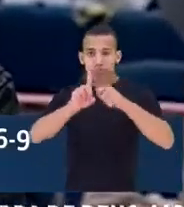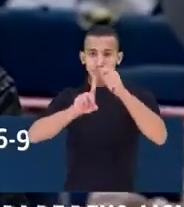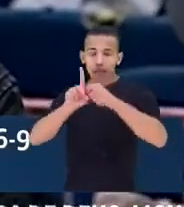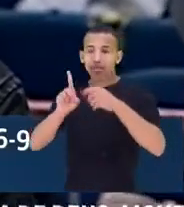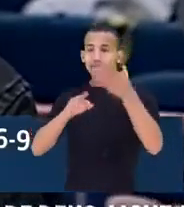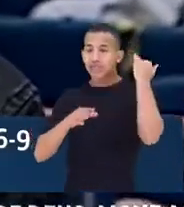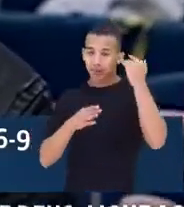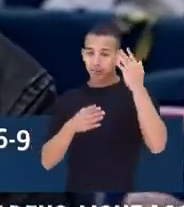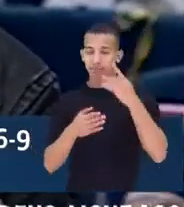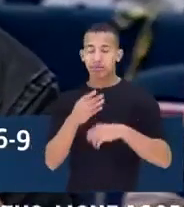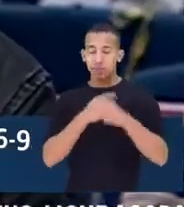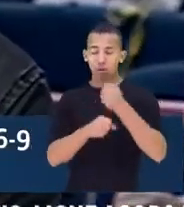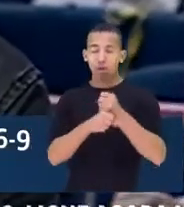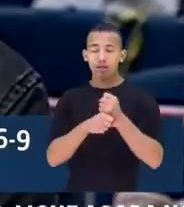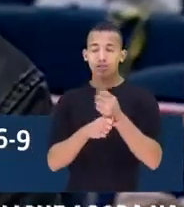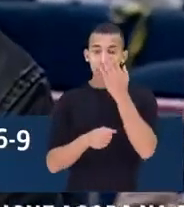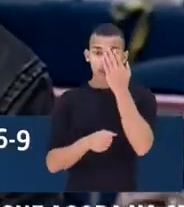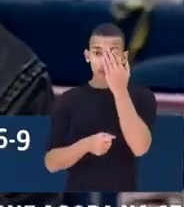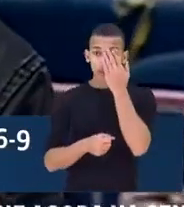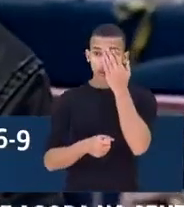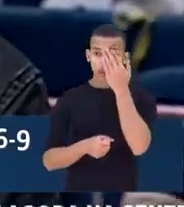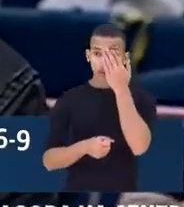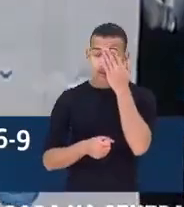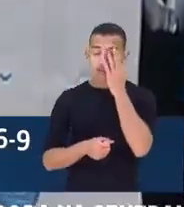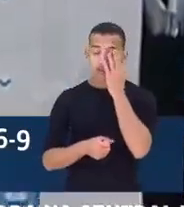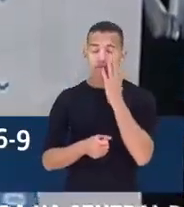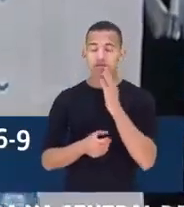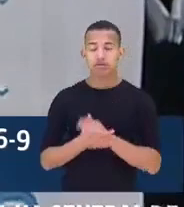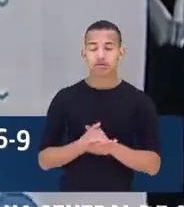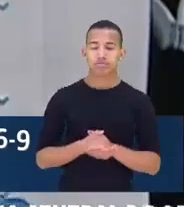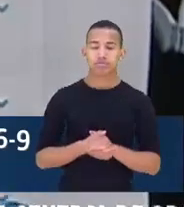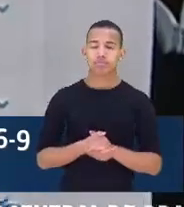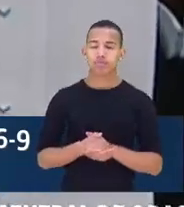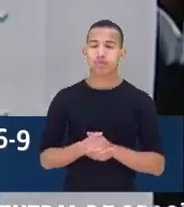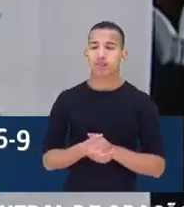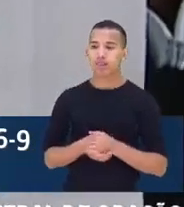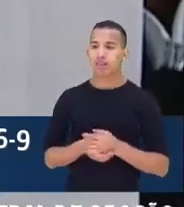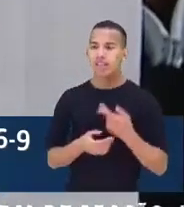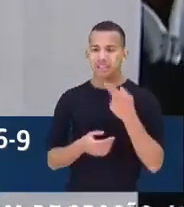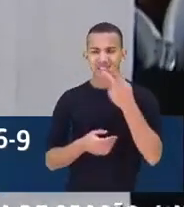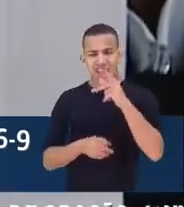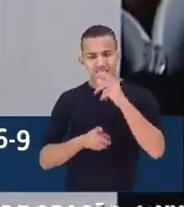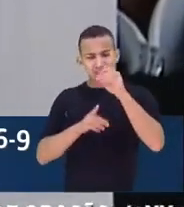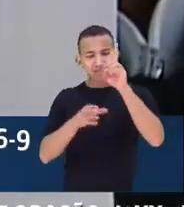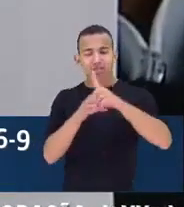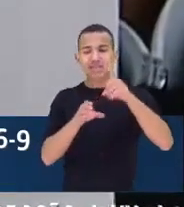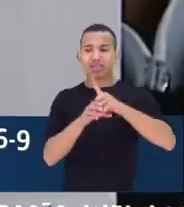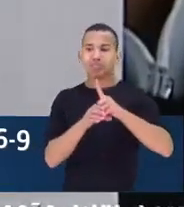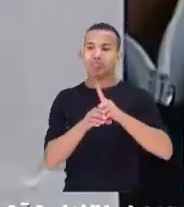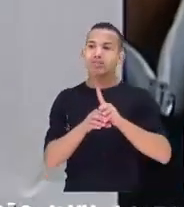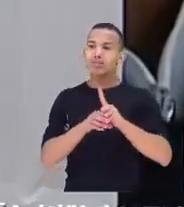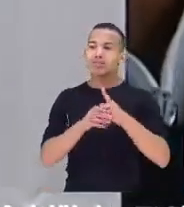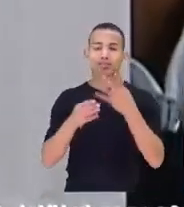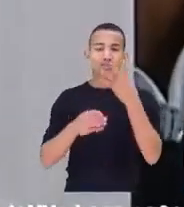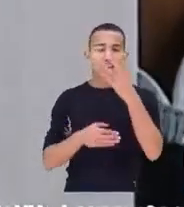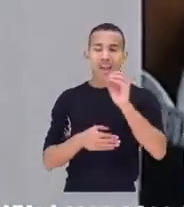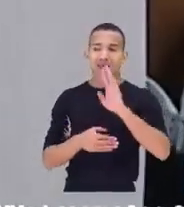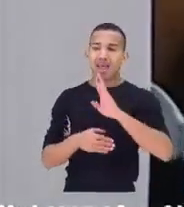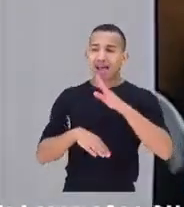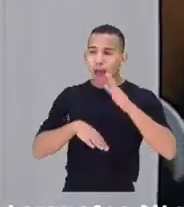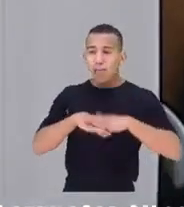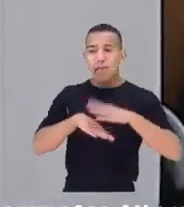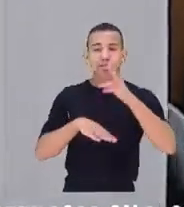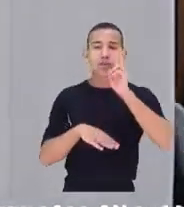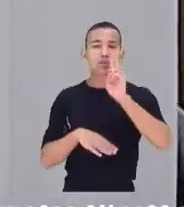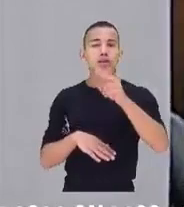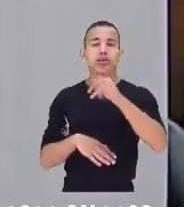época? Na época, em fevereiro. Aí, tanto o seu quanto... dízimo era 40? Era 40 reais. O seu último dízimo foi de mais de 2 mil? Sim, senhor.